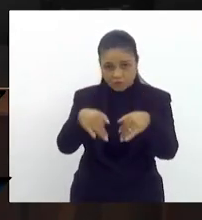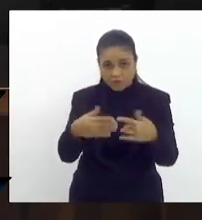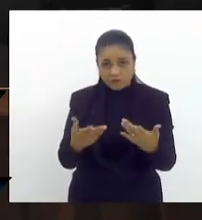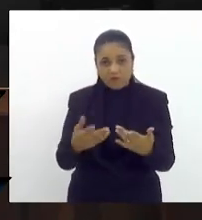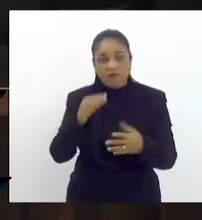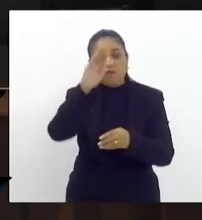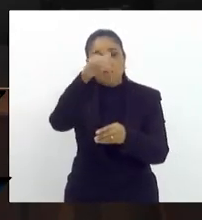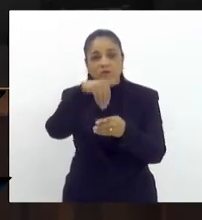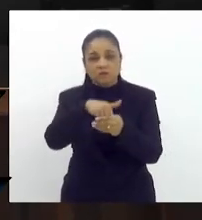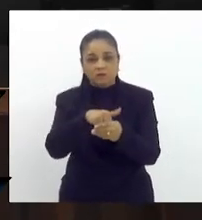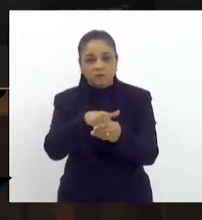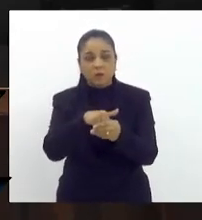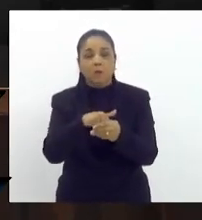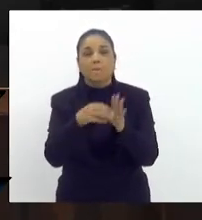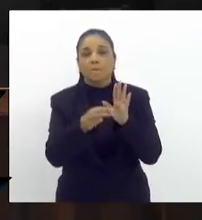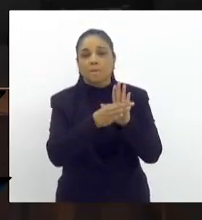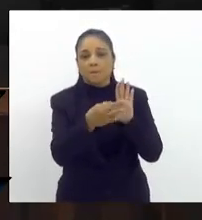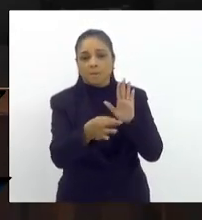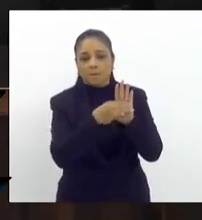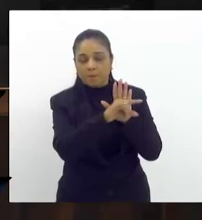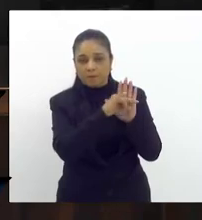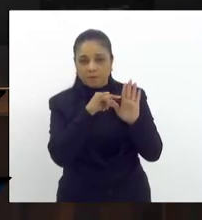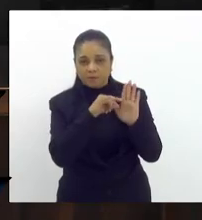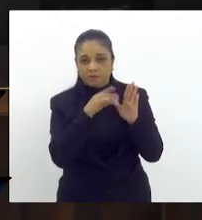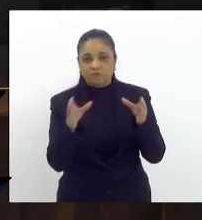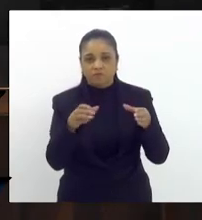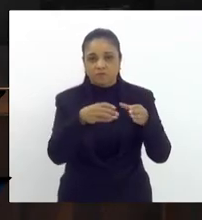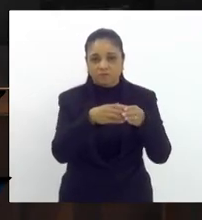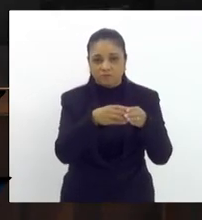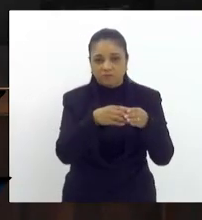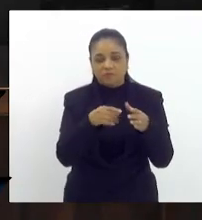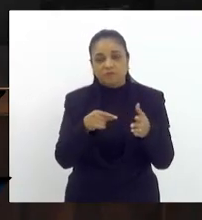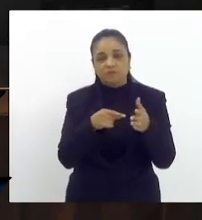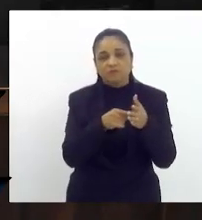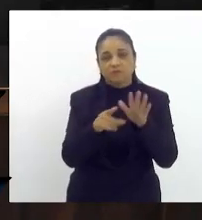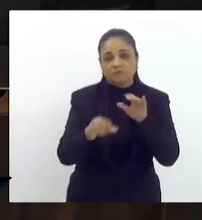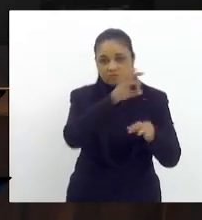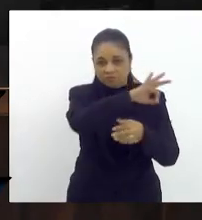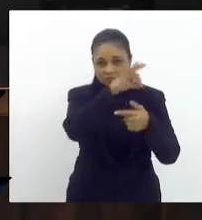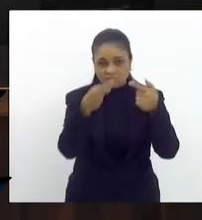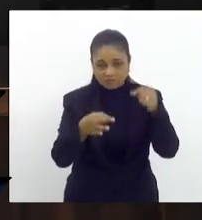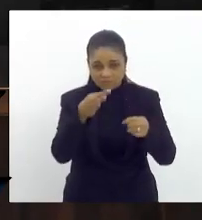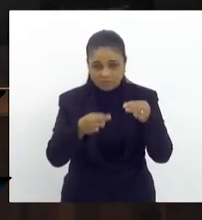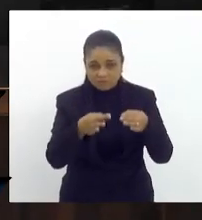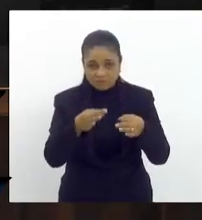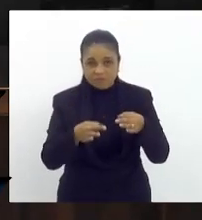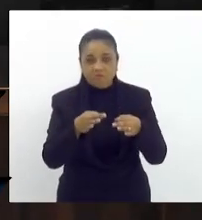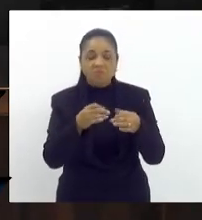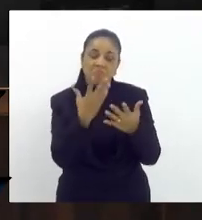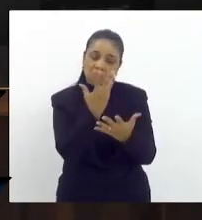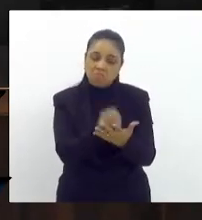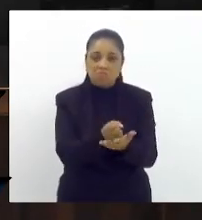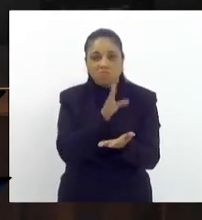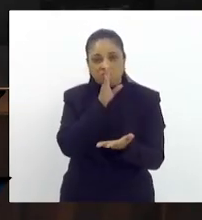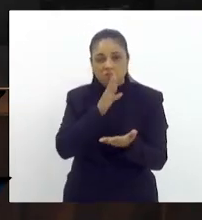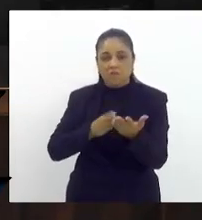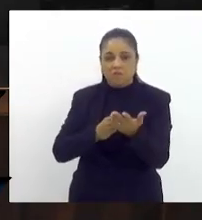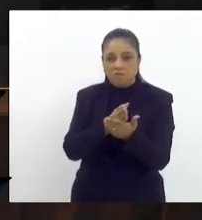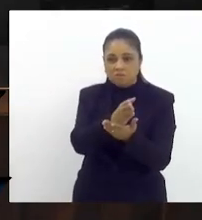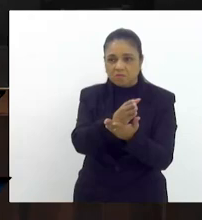em votação parecer da comissão de indicações legislativas senhores que a própria permaneça Como estão